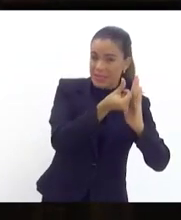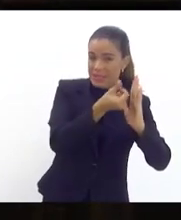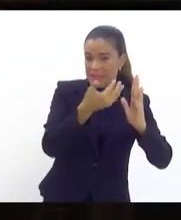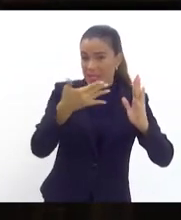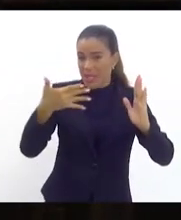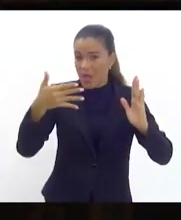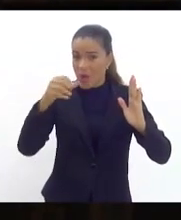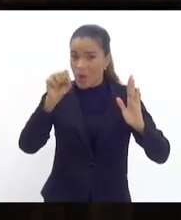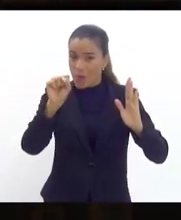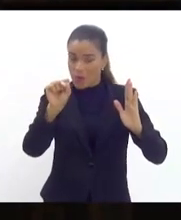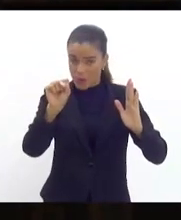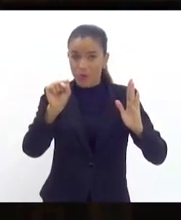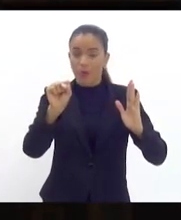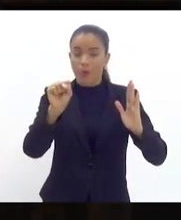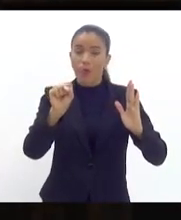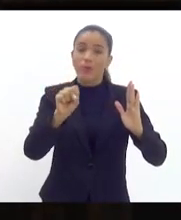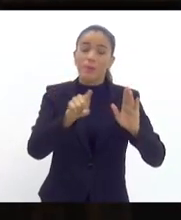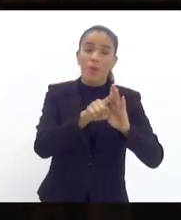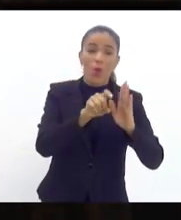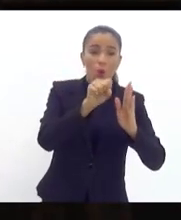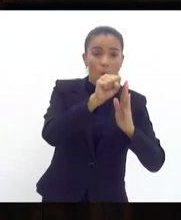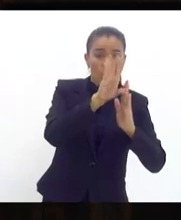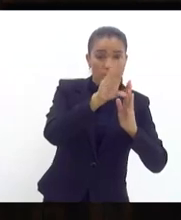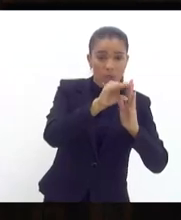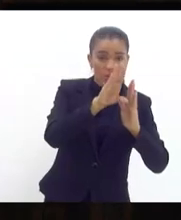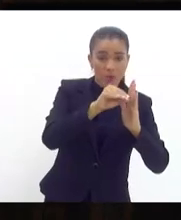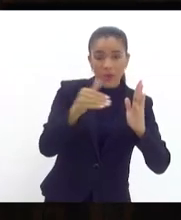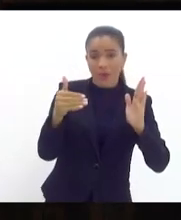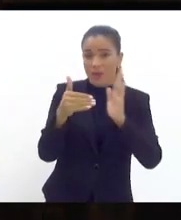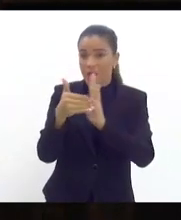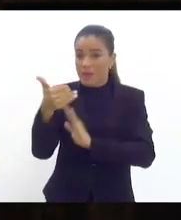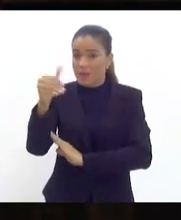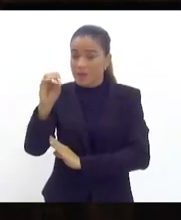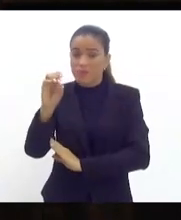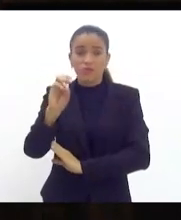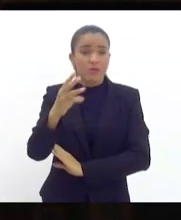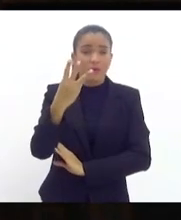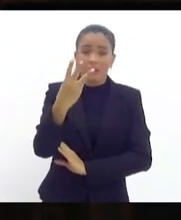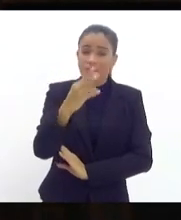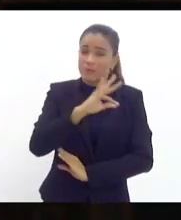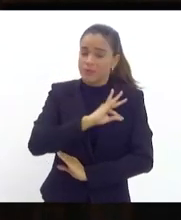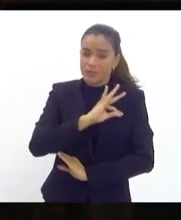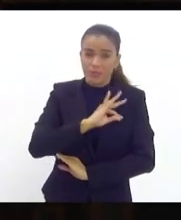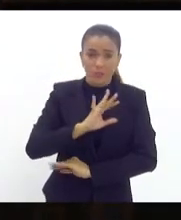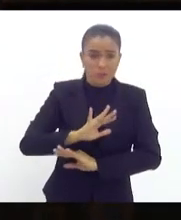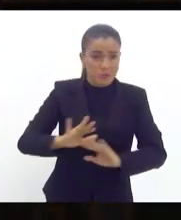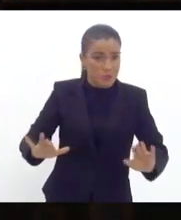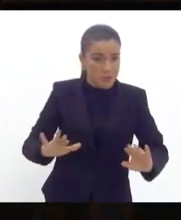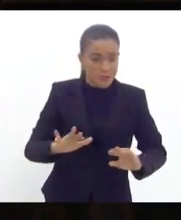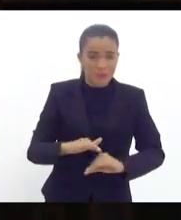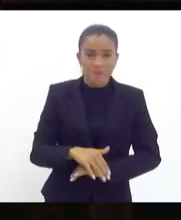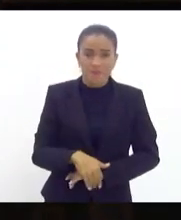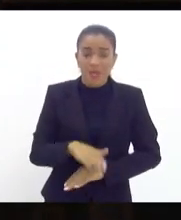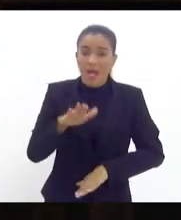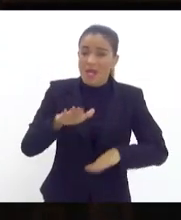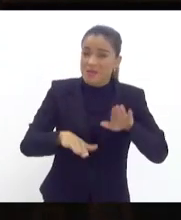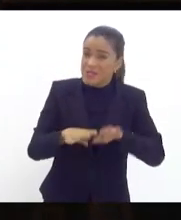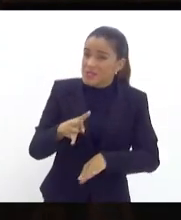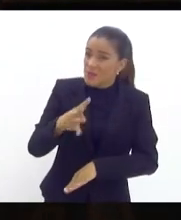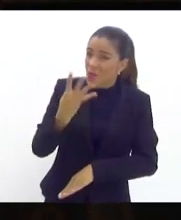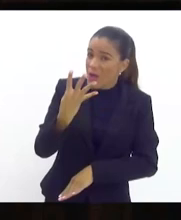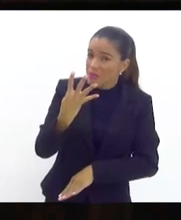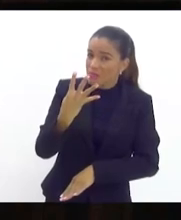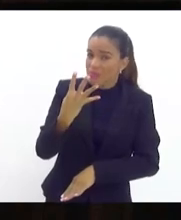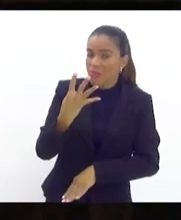e de oito da noite às 22 horas eu só tenho três policiais às vezes quatro